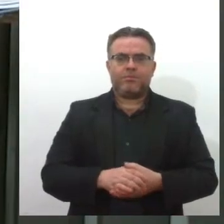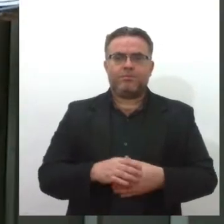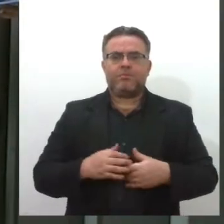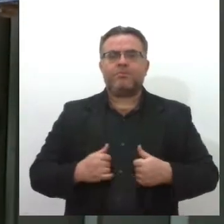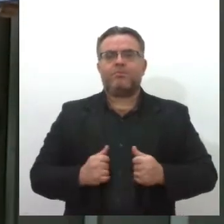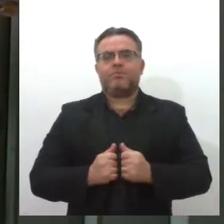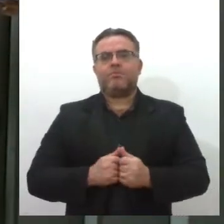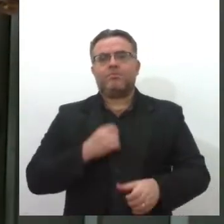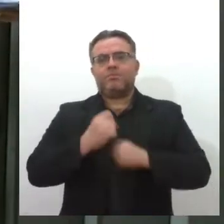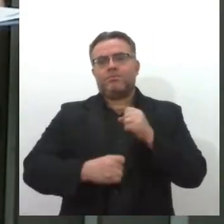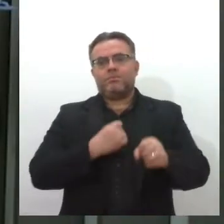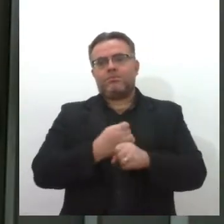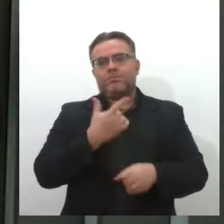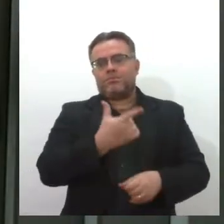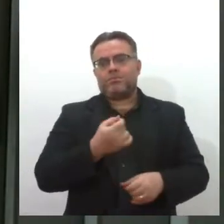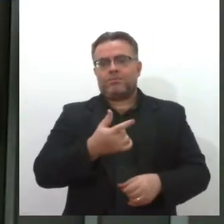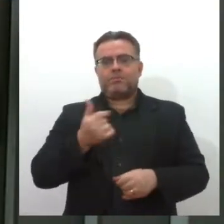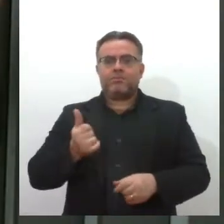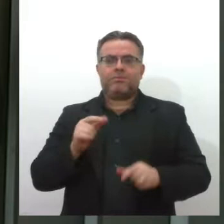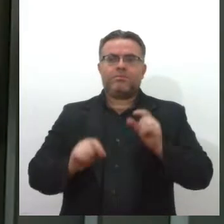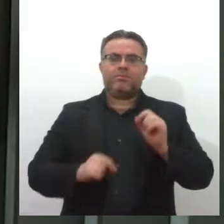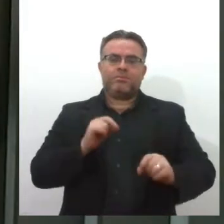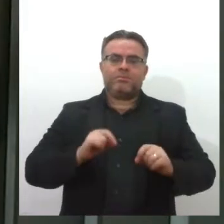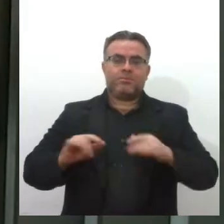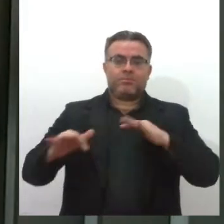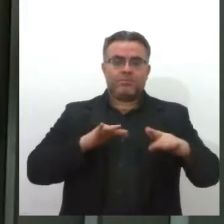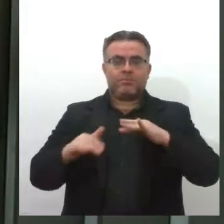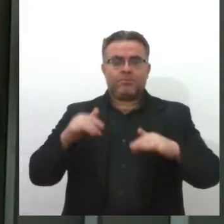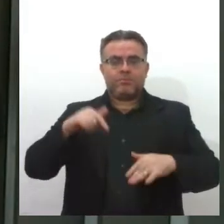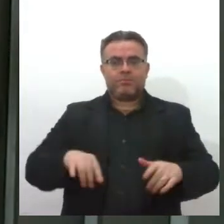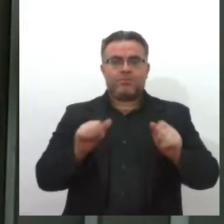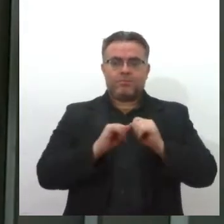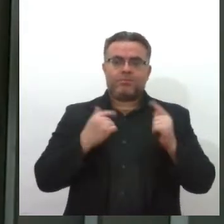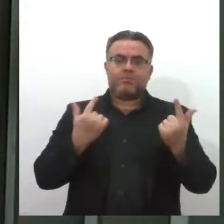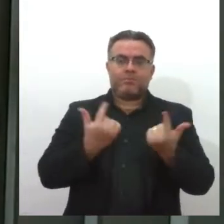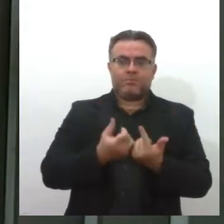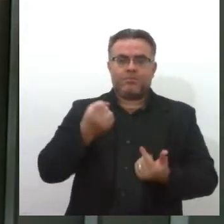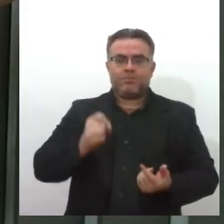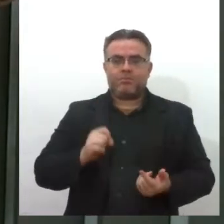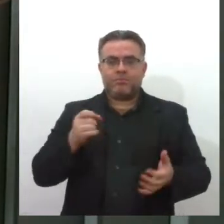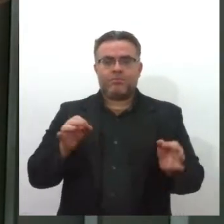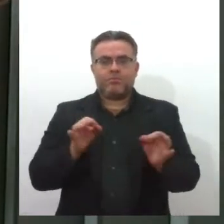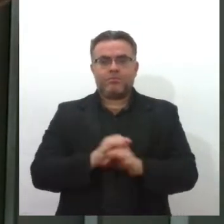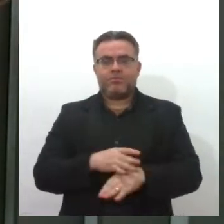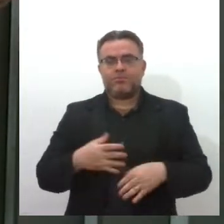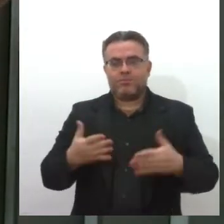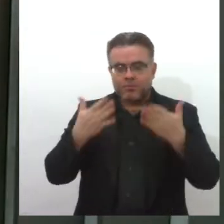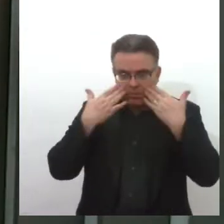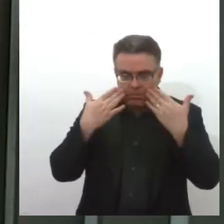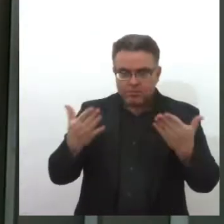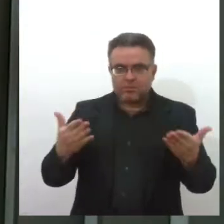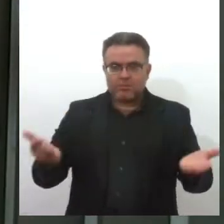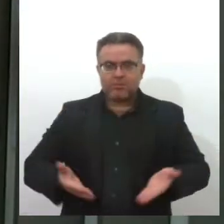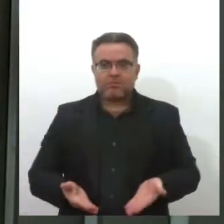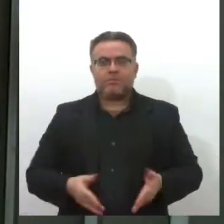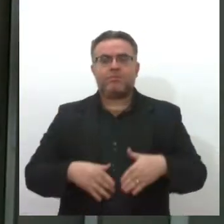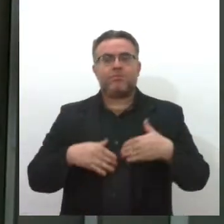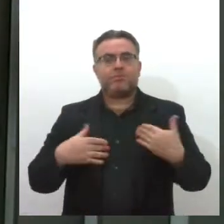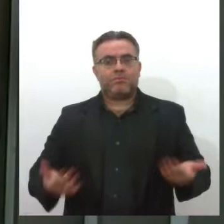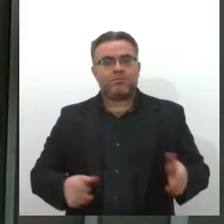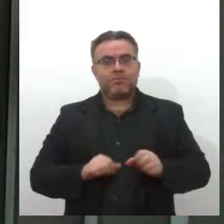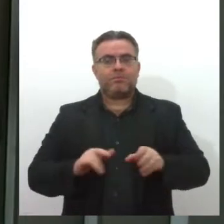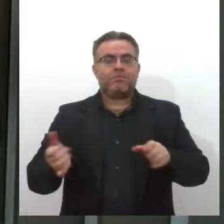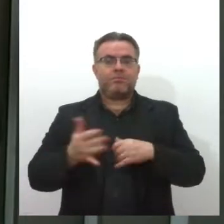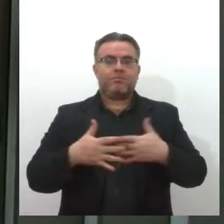O ano de 2021 foi bastante movimentado aqui na Assembleia Legislativa de Sergipe. Mesmo diante de um cenário de pandemia, os